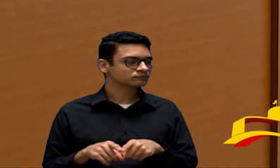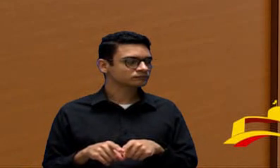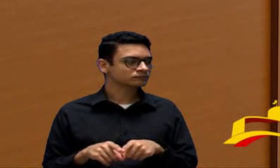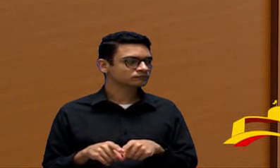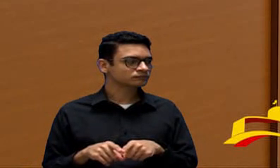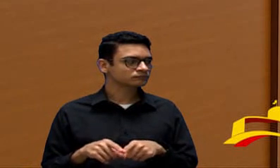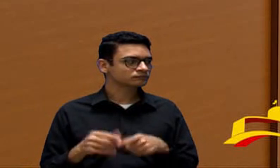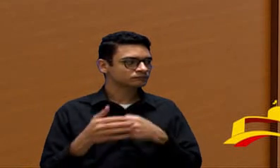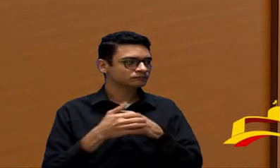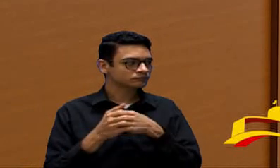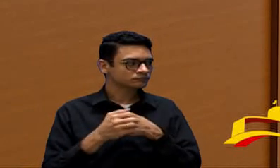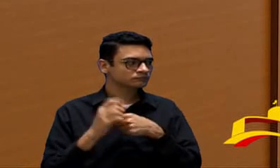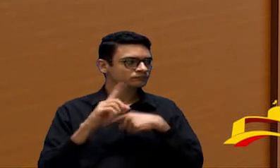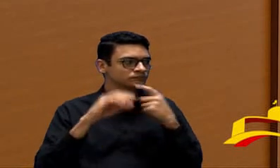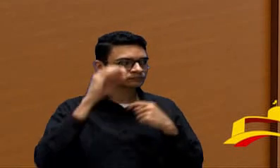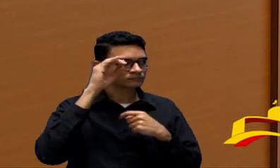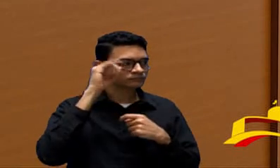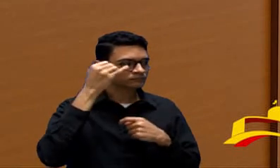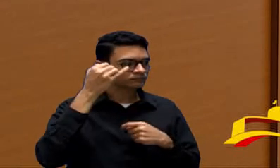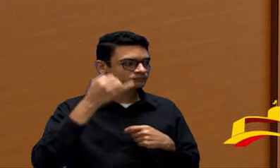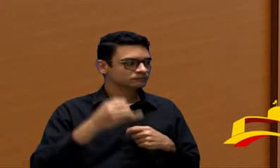Vereador Rodrigo, depois vereador João Donizete.